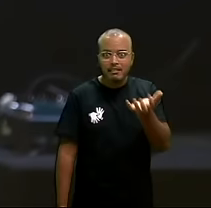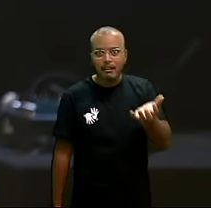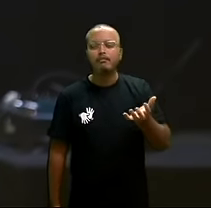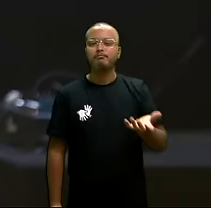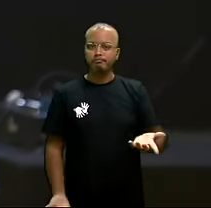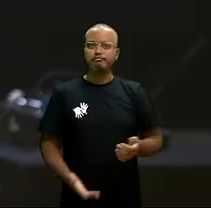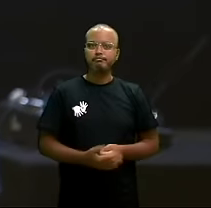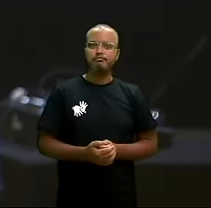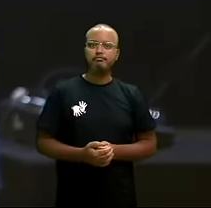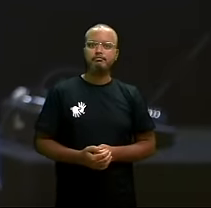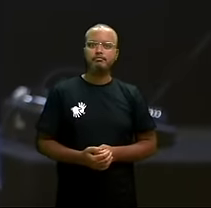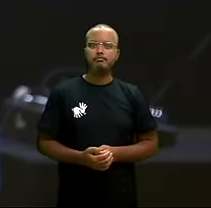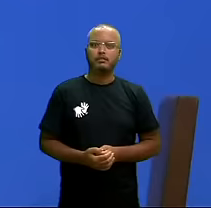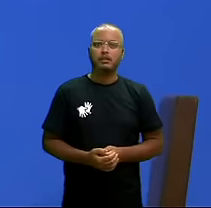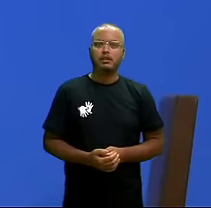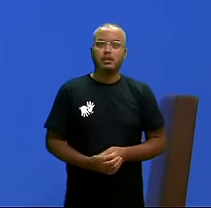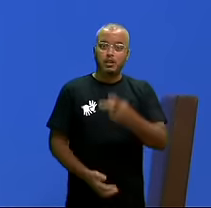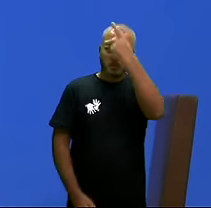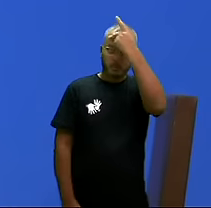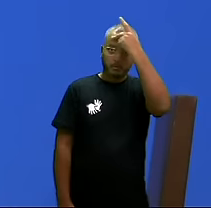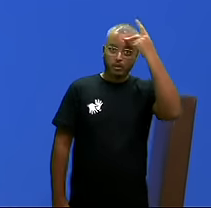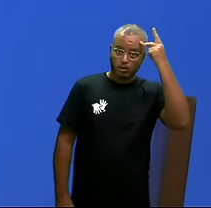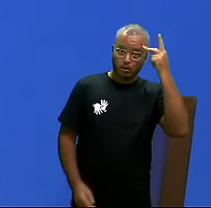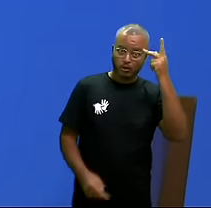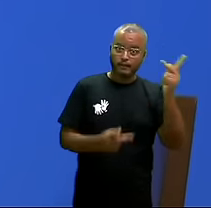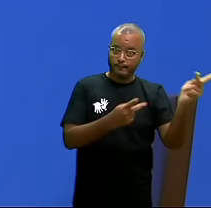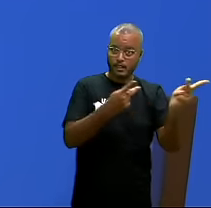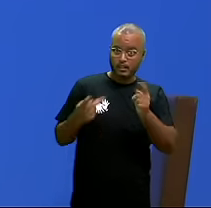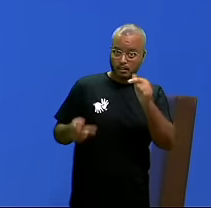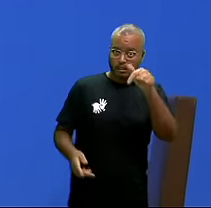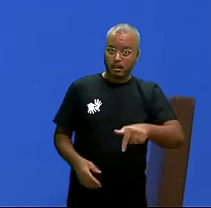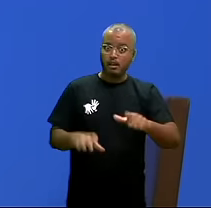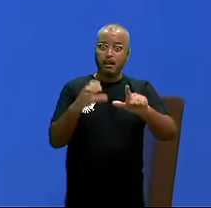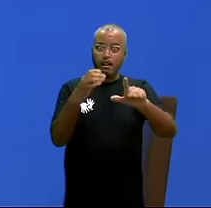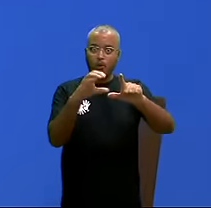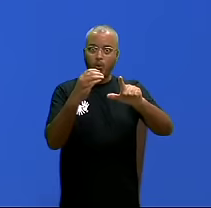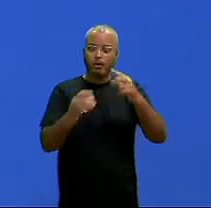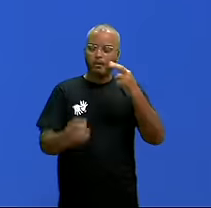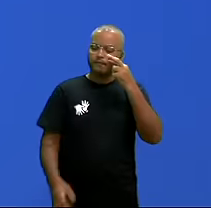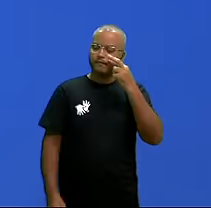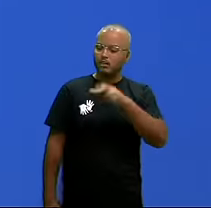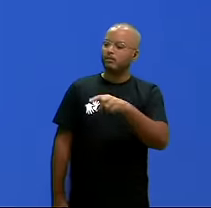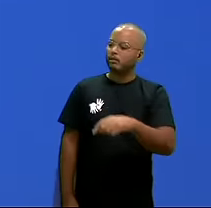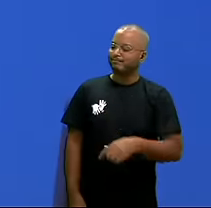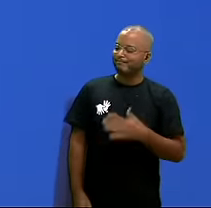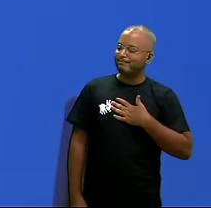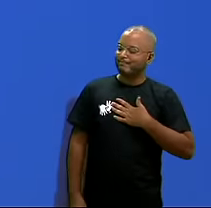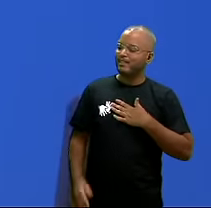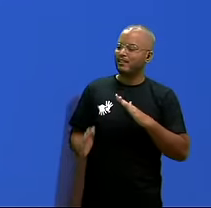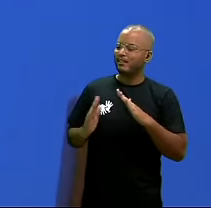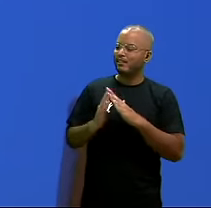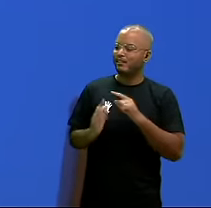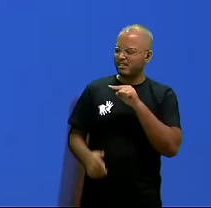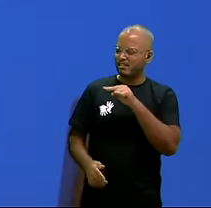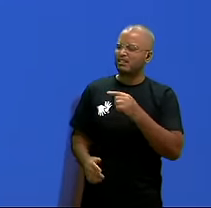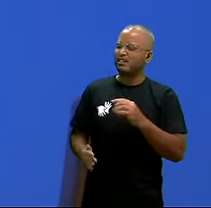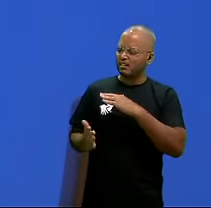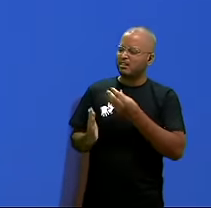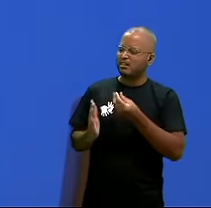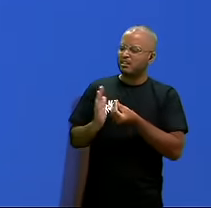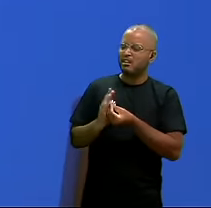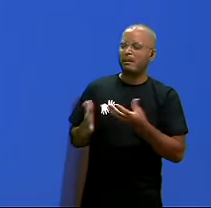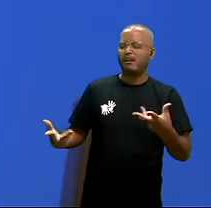cidade. Olha lá, ó. Quem é de fora sabe o que eu estou falando. Vontade de pegar essa igreja, pastor, cortar ela com a tesoura